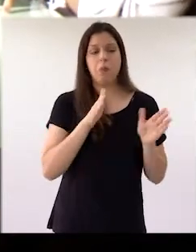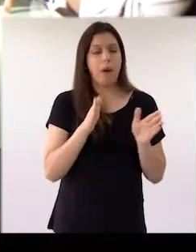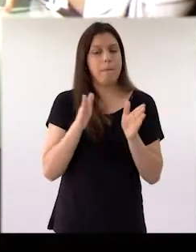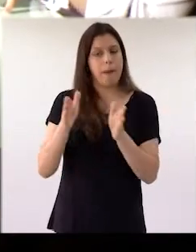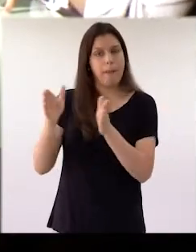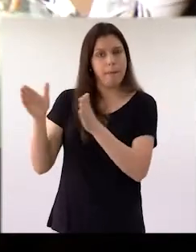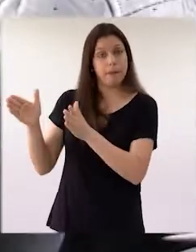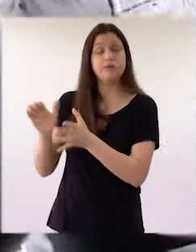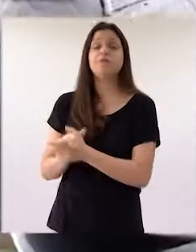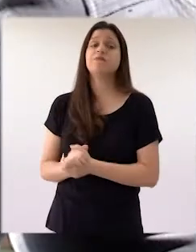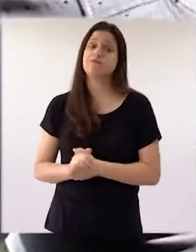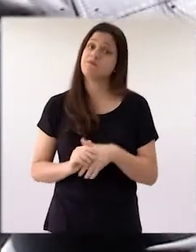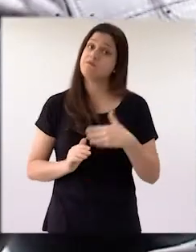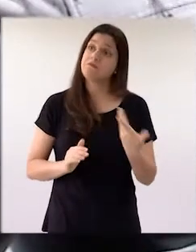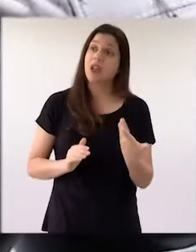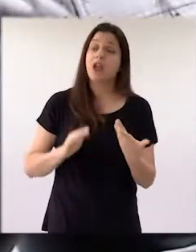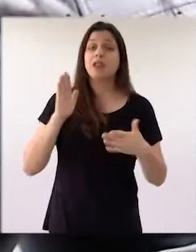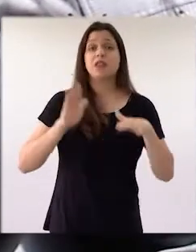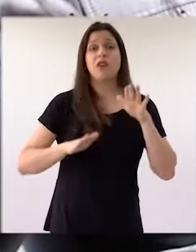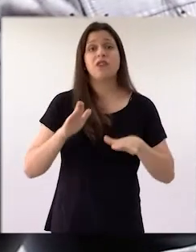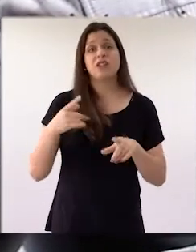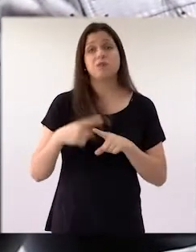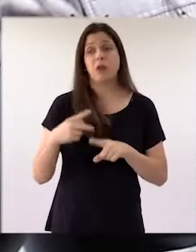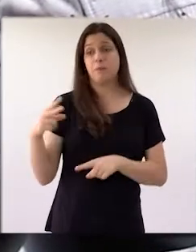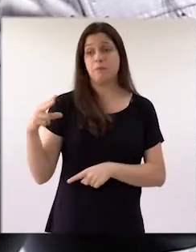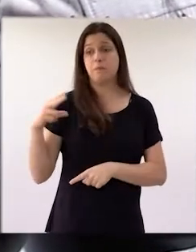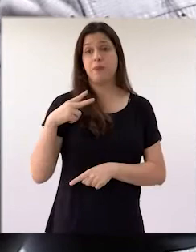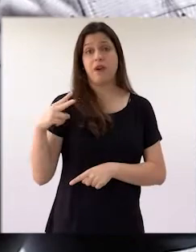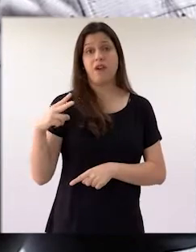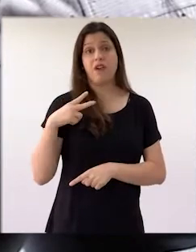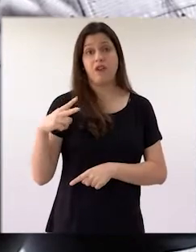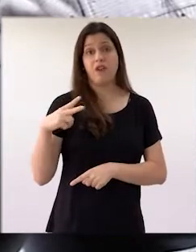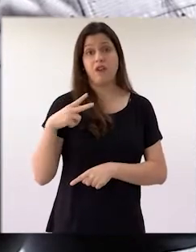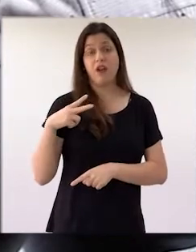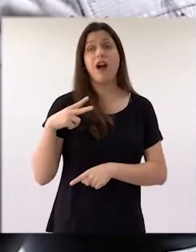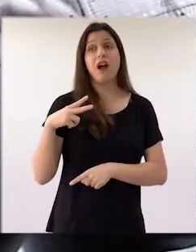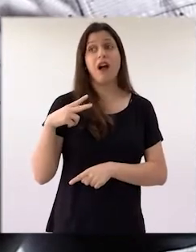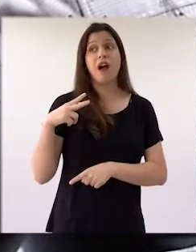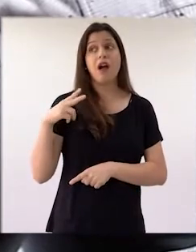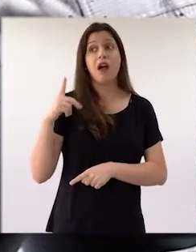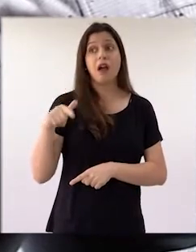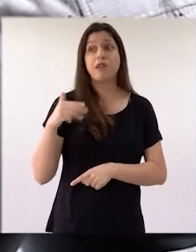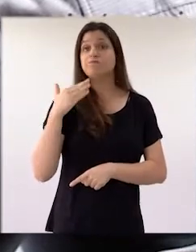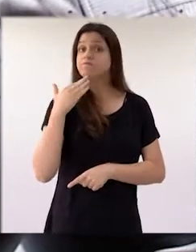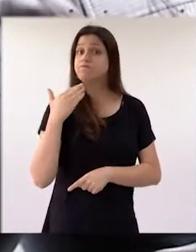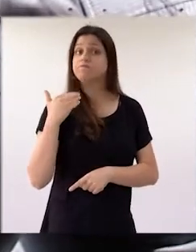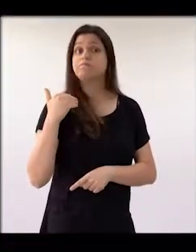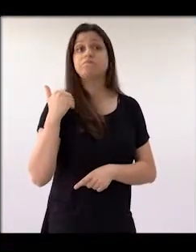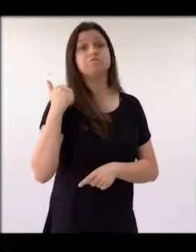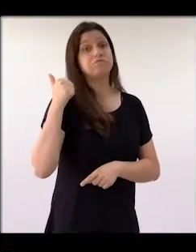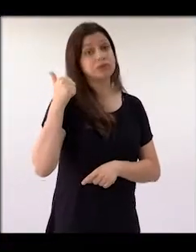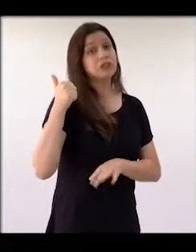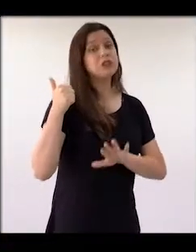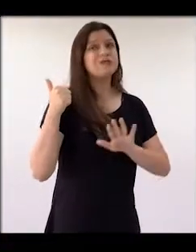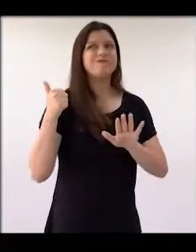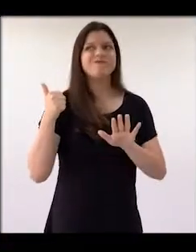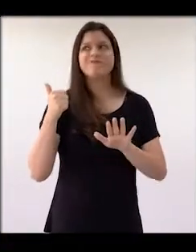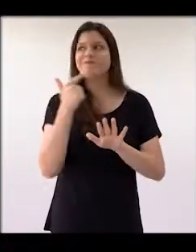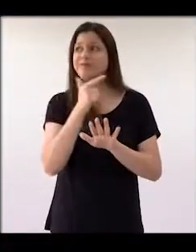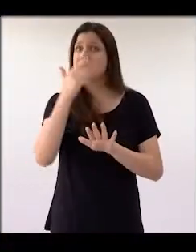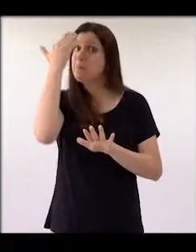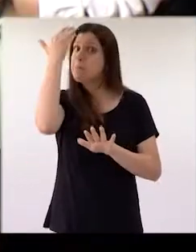tem as suas etapas. Então, talvez, por ser privada, a gestão possa ser mais eficiente? A gente não tem